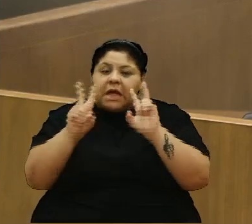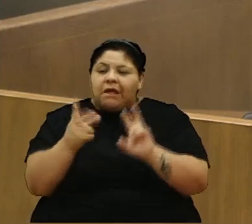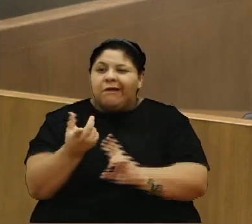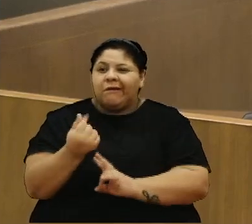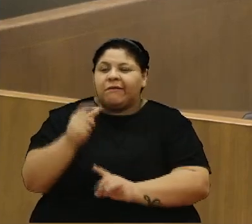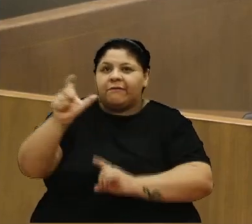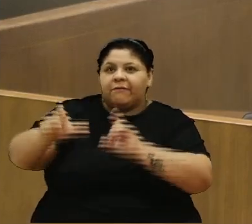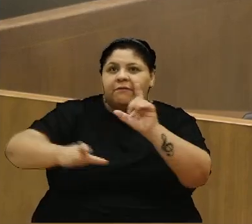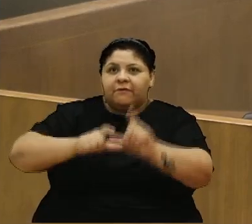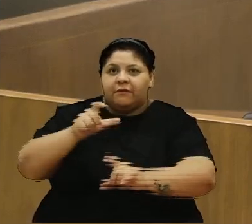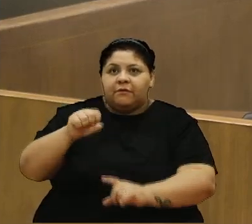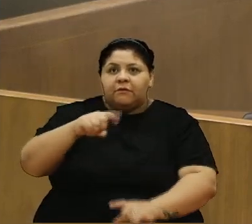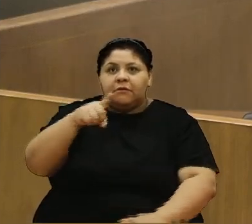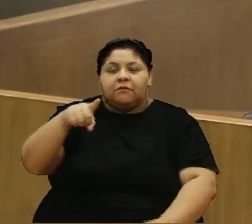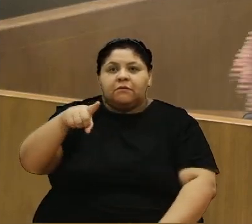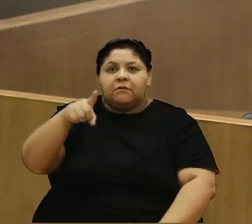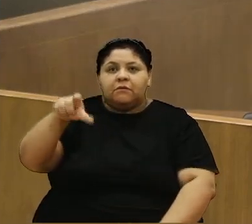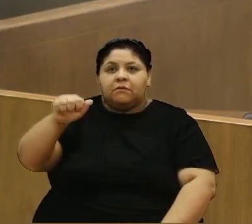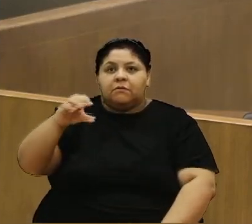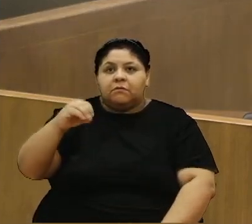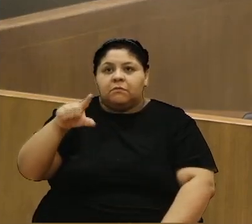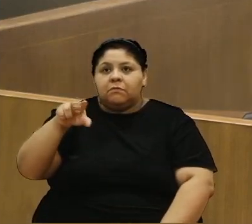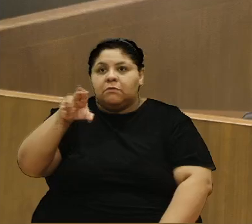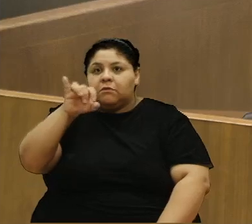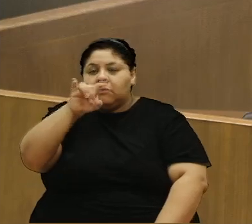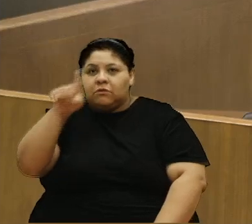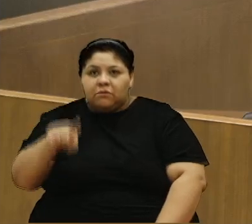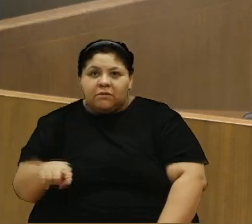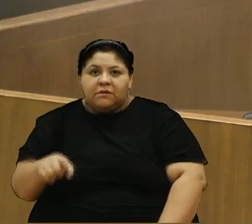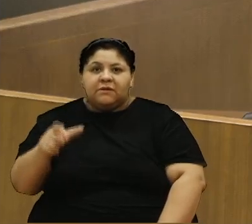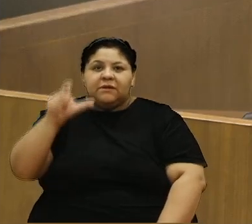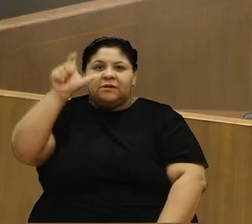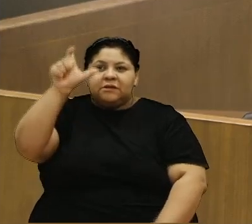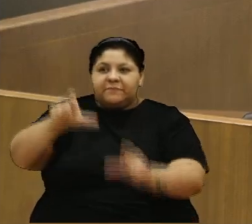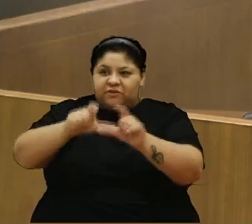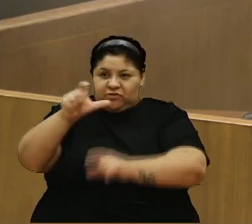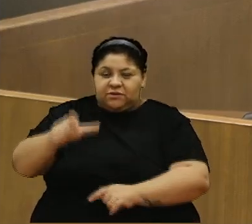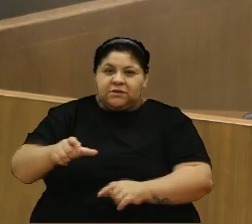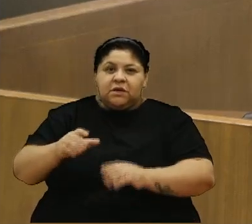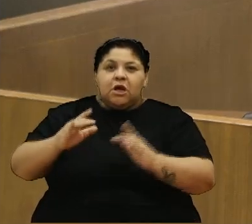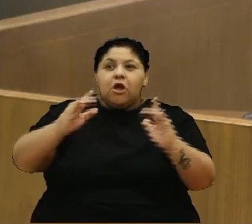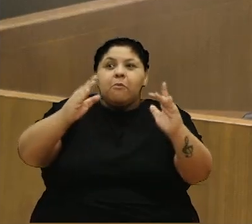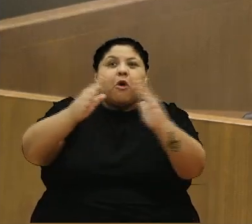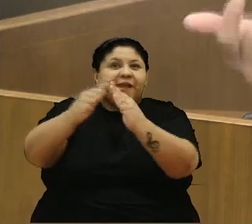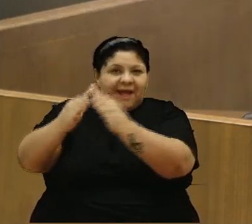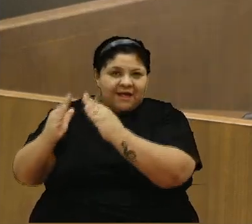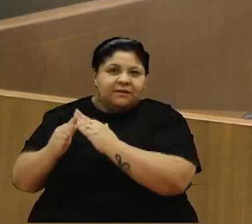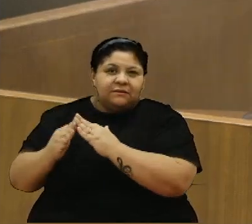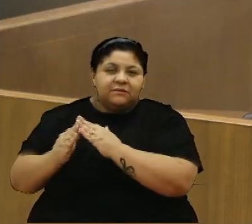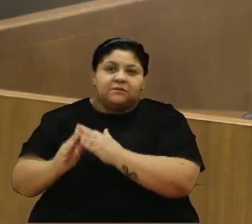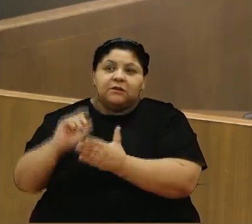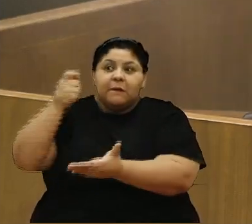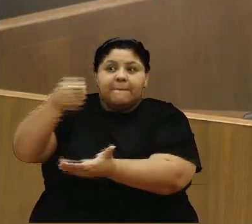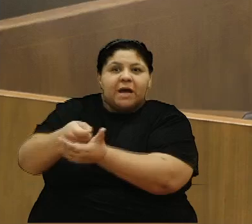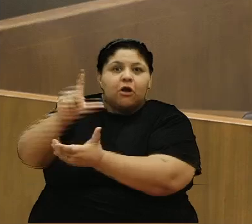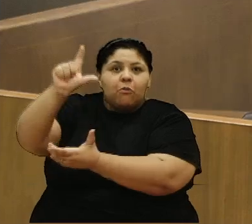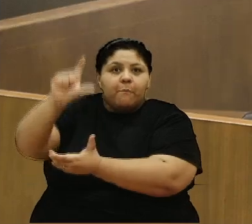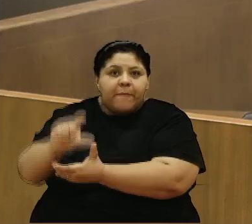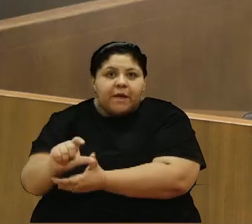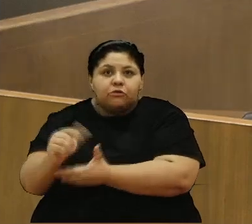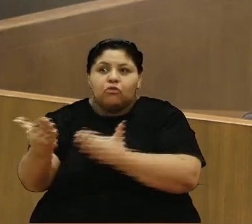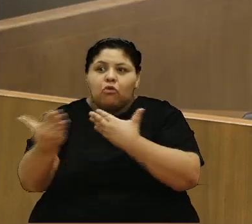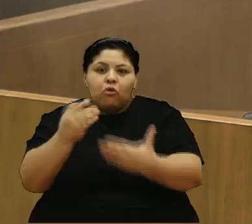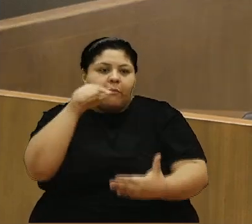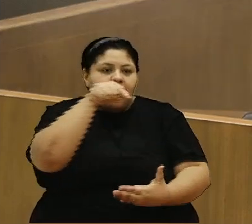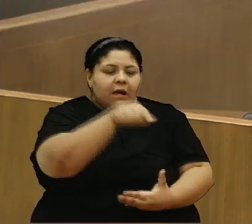as pessoas do São Luís, por exemplo, pagam, que residem em casas. Eu conheço, tenho familiares que residem no bairro São Luís e pagam menos do que um